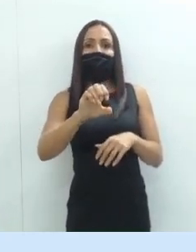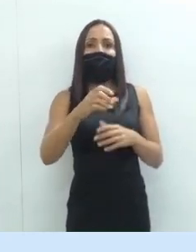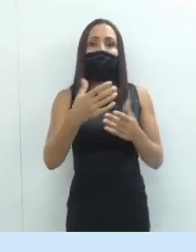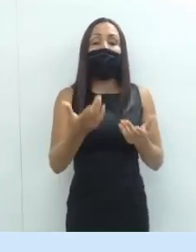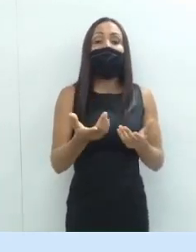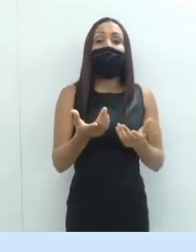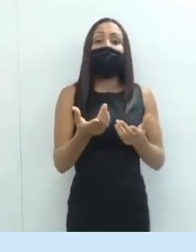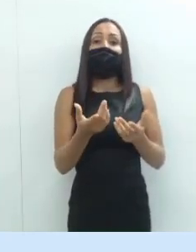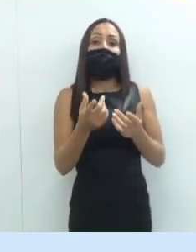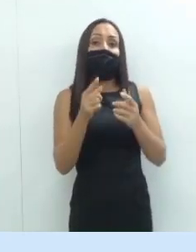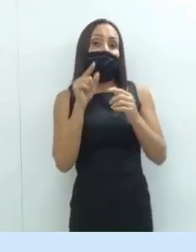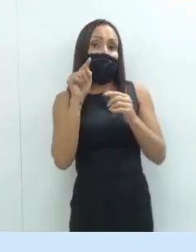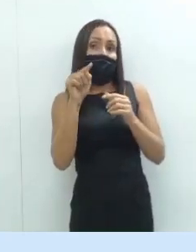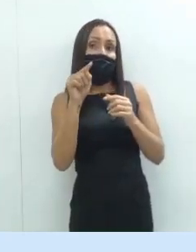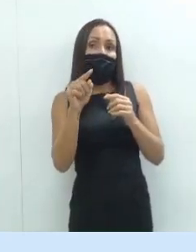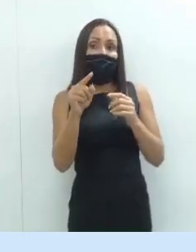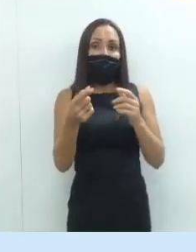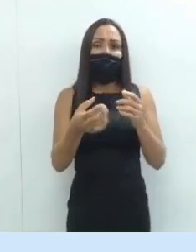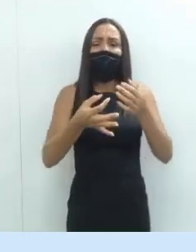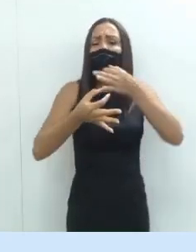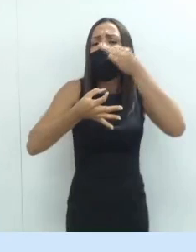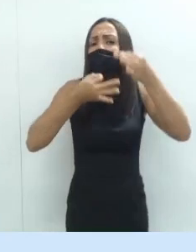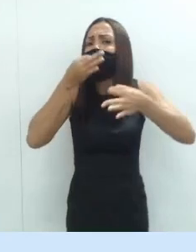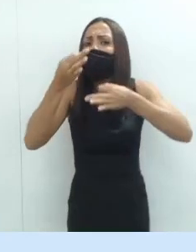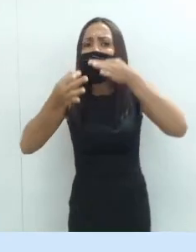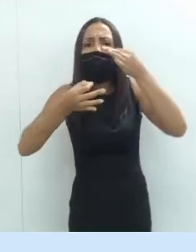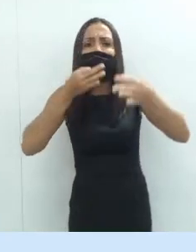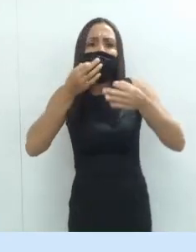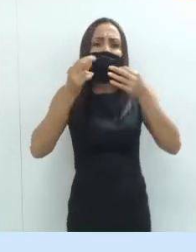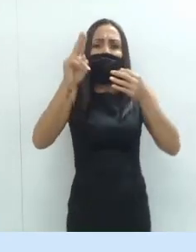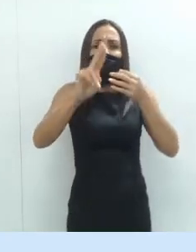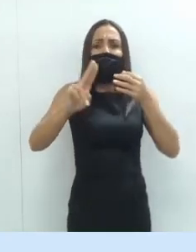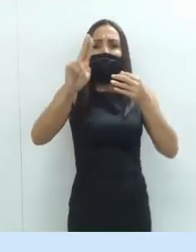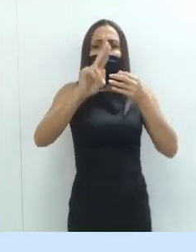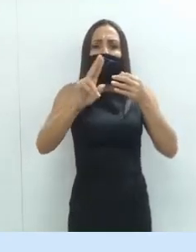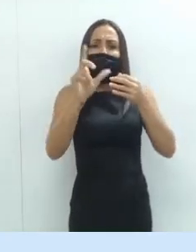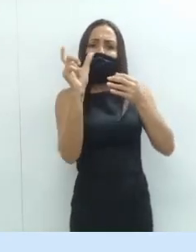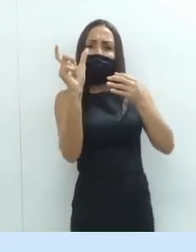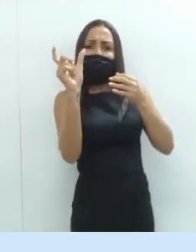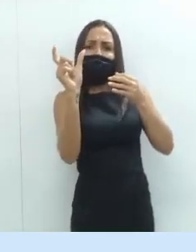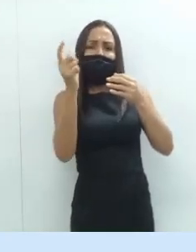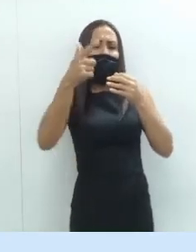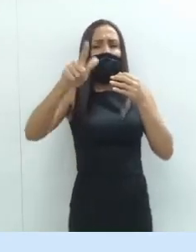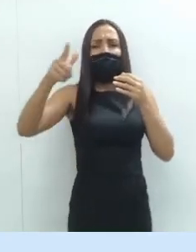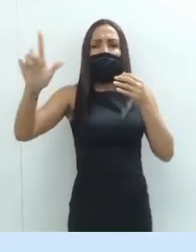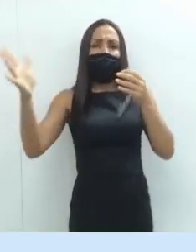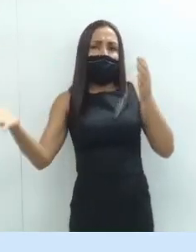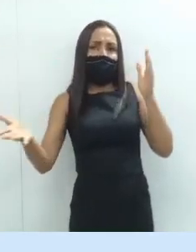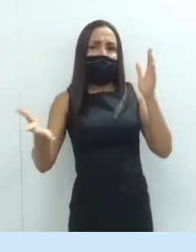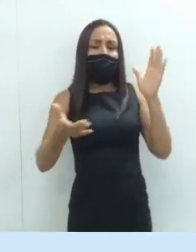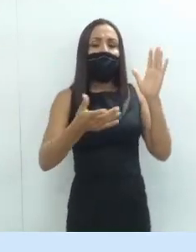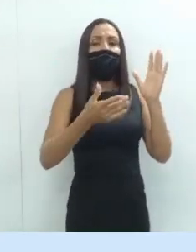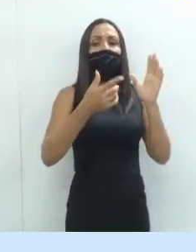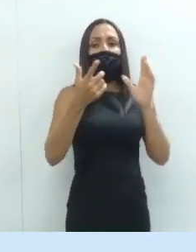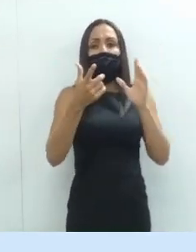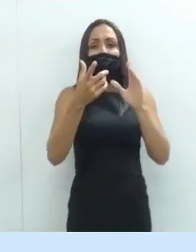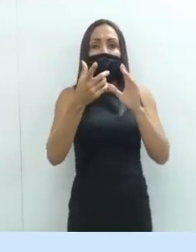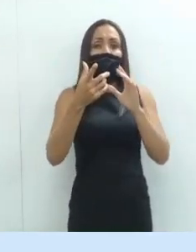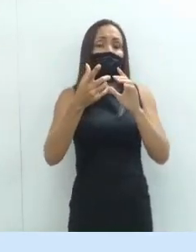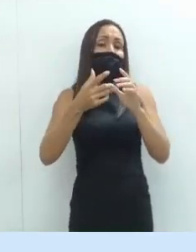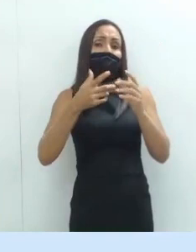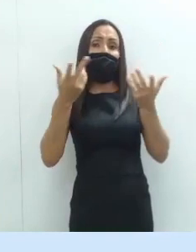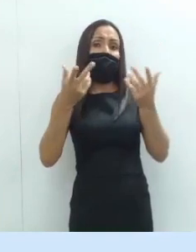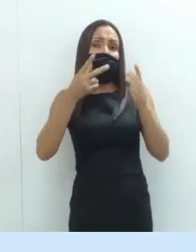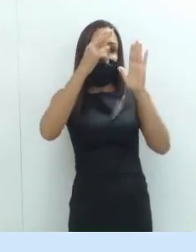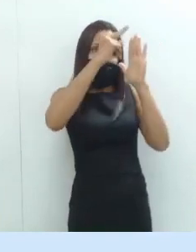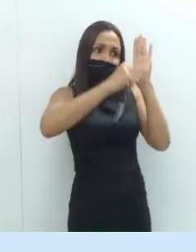seria você falar algo, não é verdade, utilizando outras palavras. Você tentar falar aquilo que você